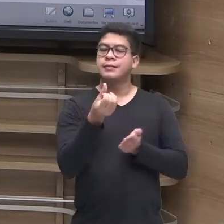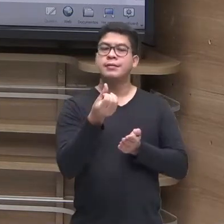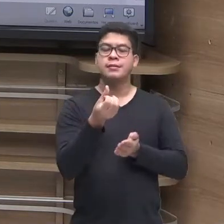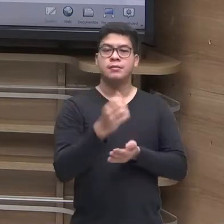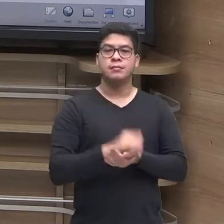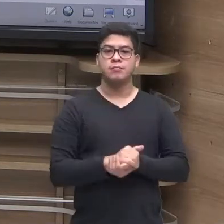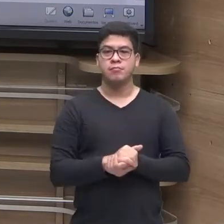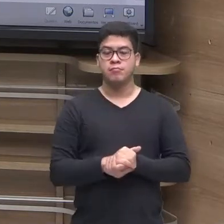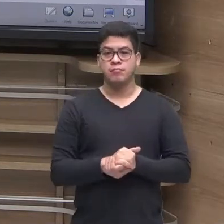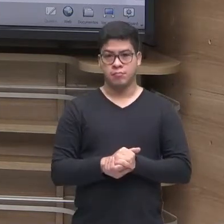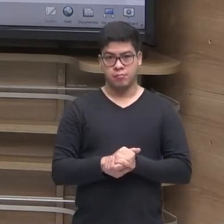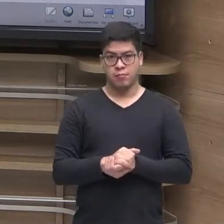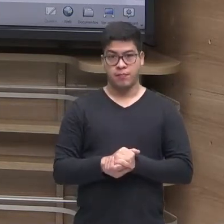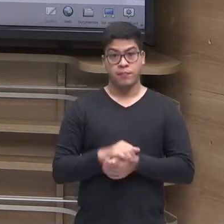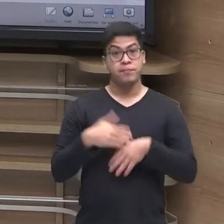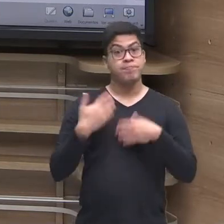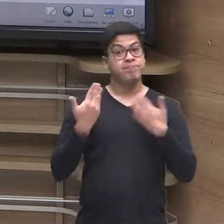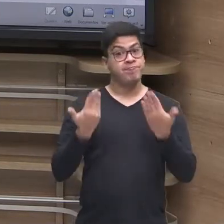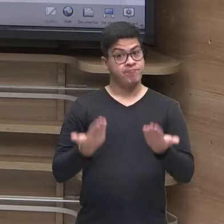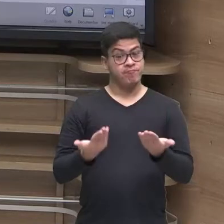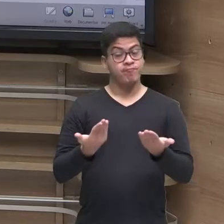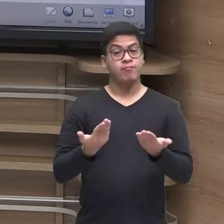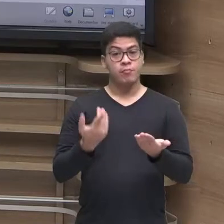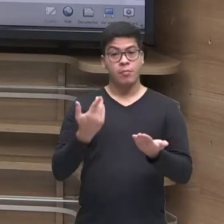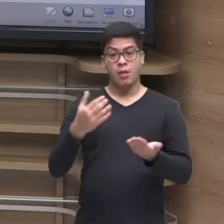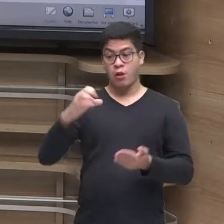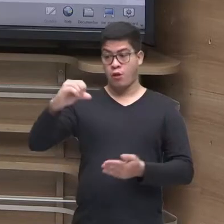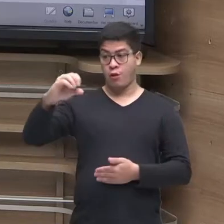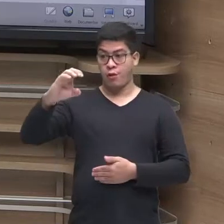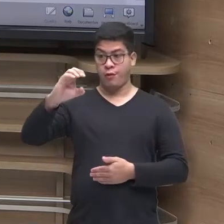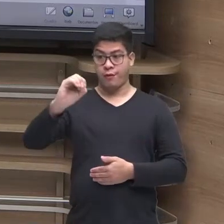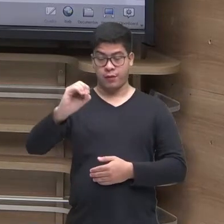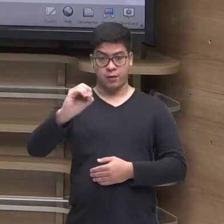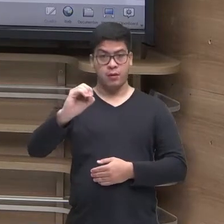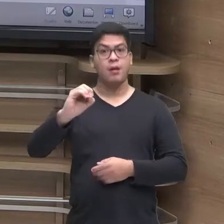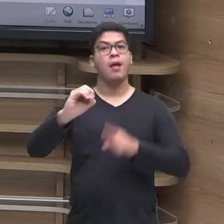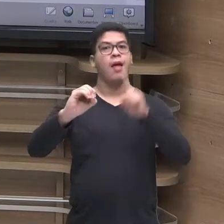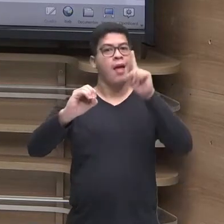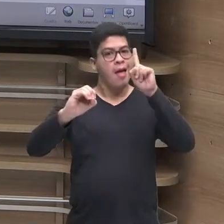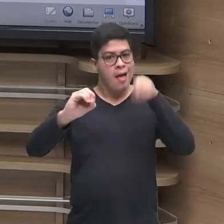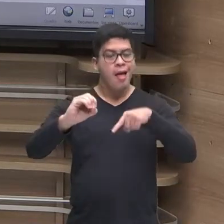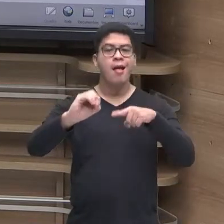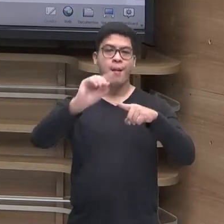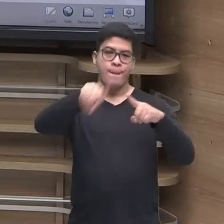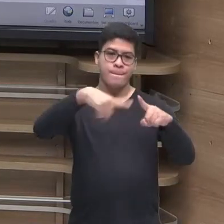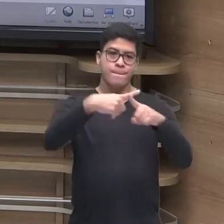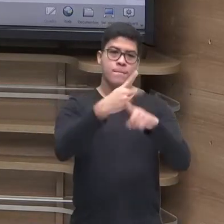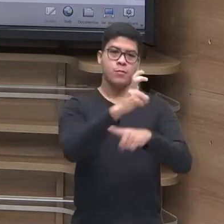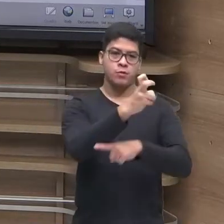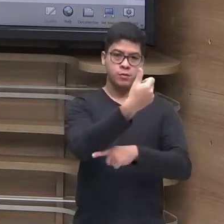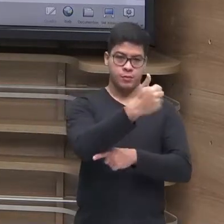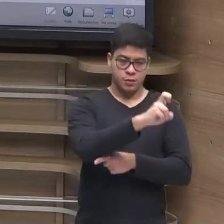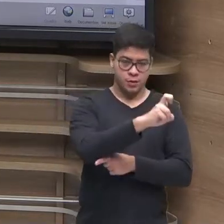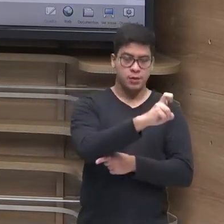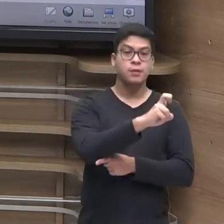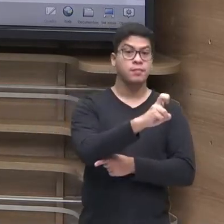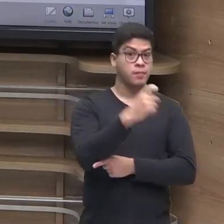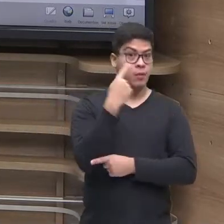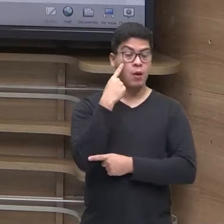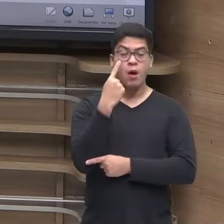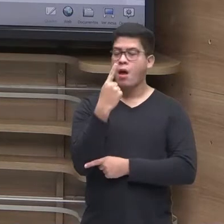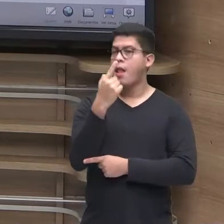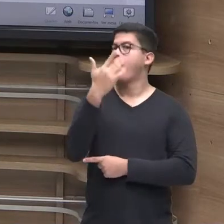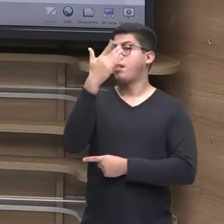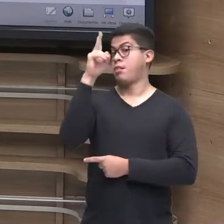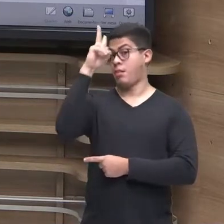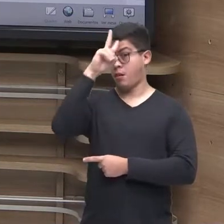né, daquele que você quer encontrar. Então, o 90, tá, é múltiplo de 15, ok? Só lembrando, uma outra